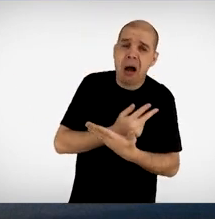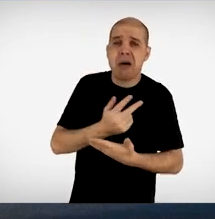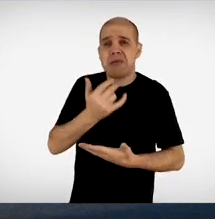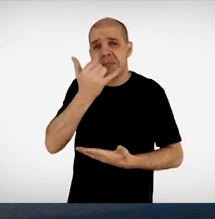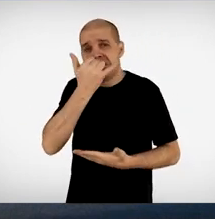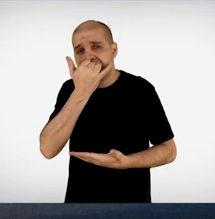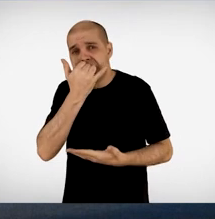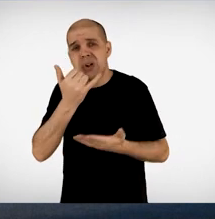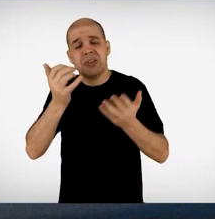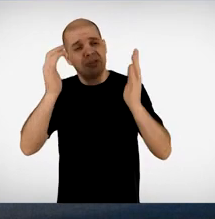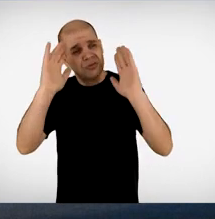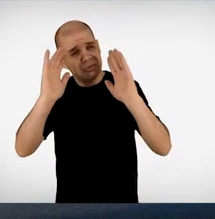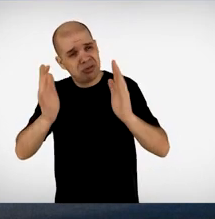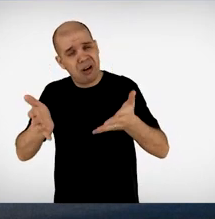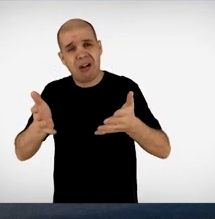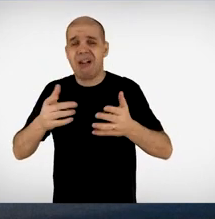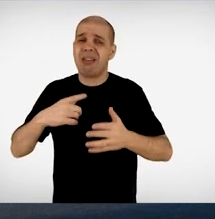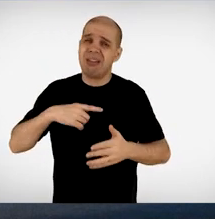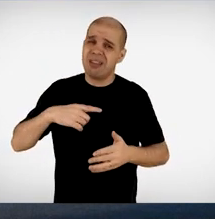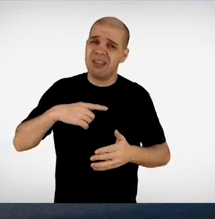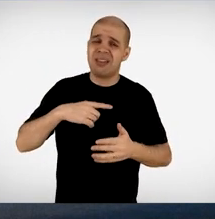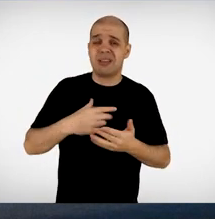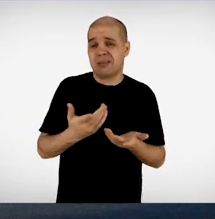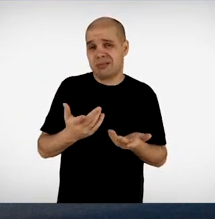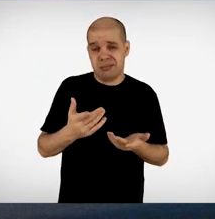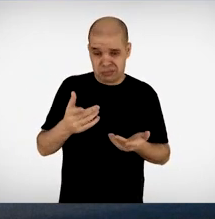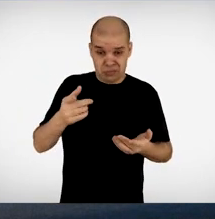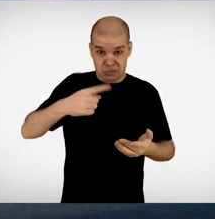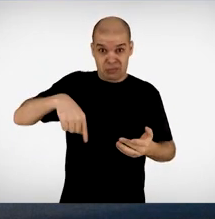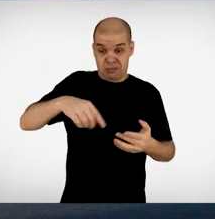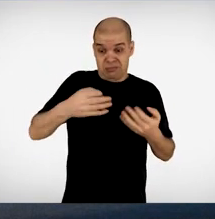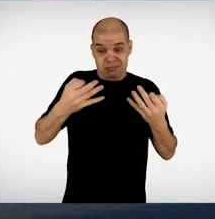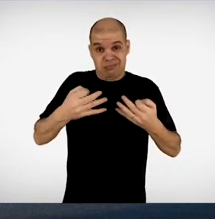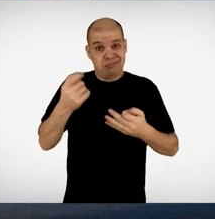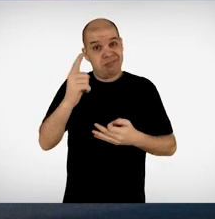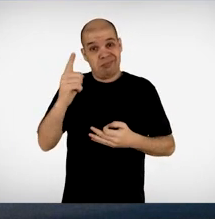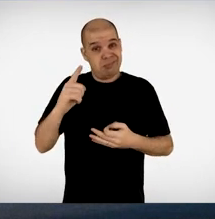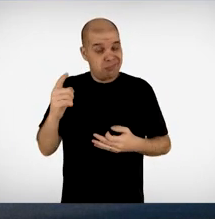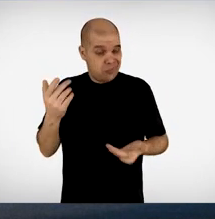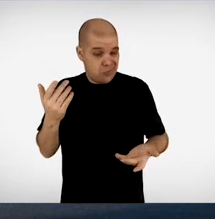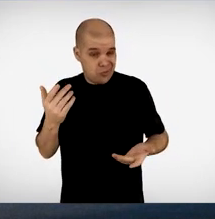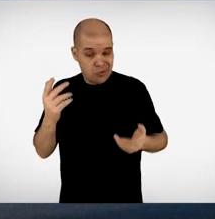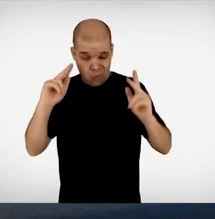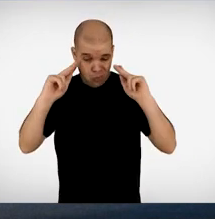pouco dar notícias de ser humano, né?